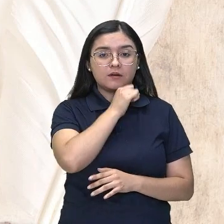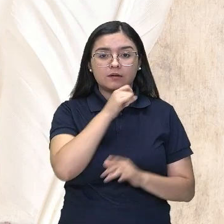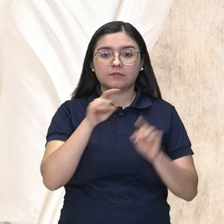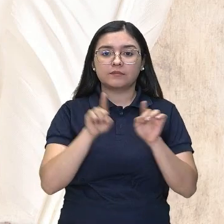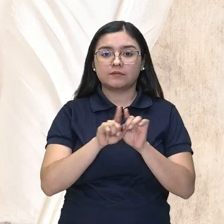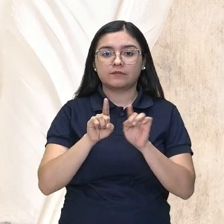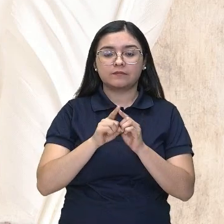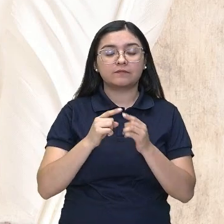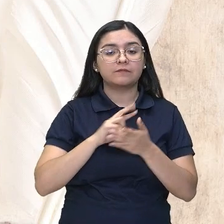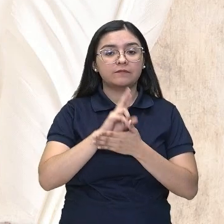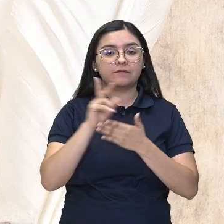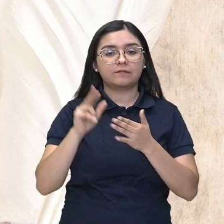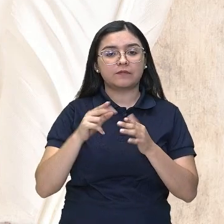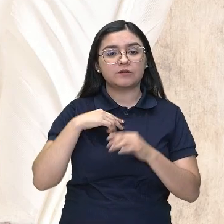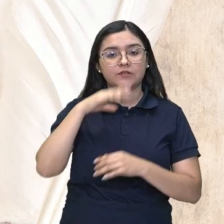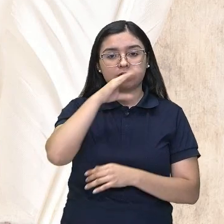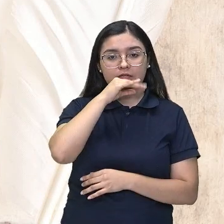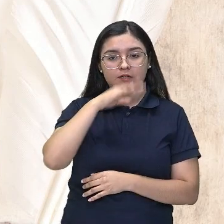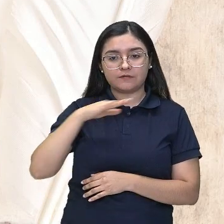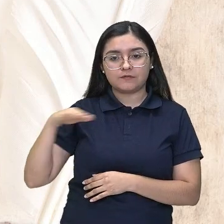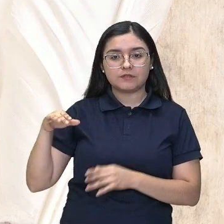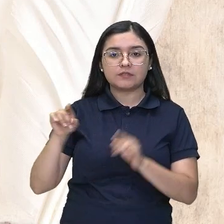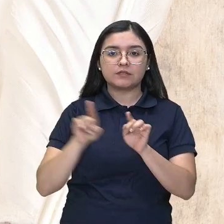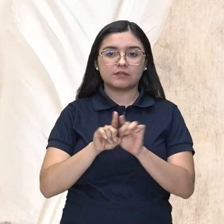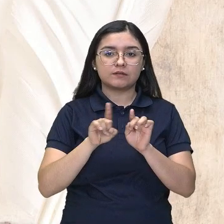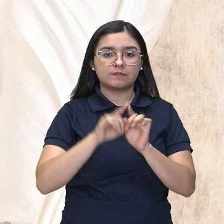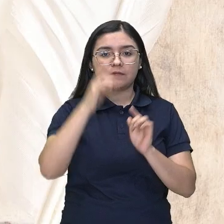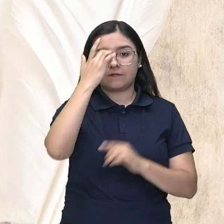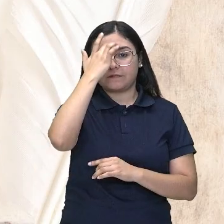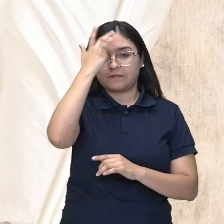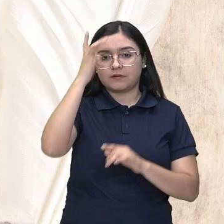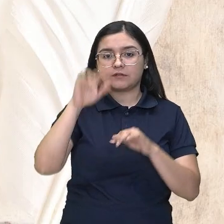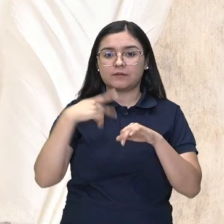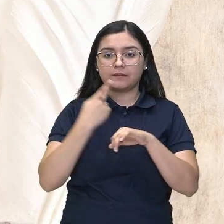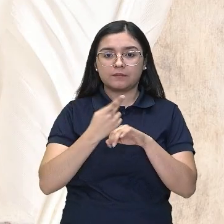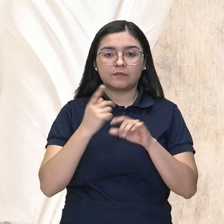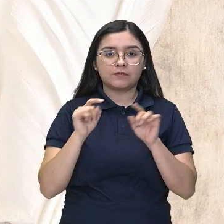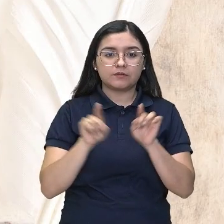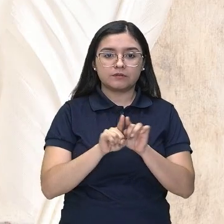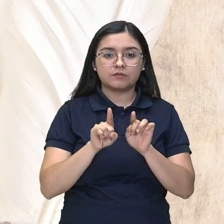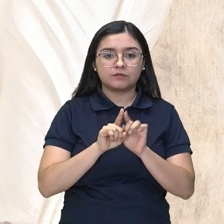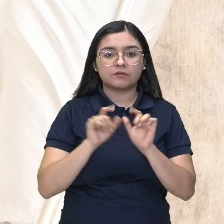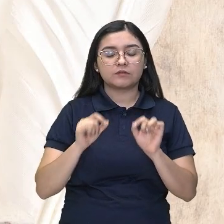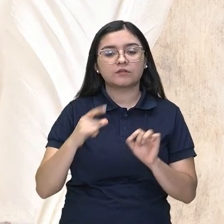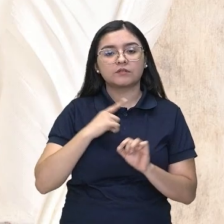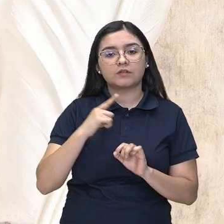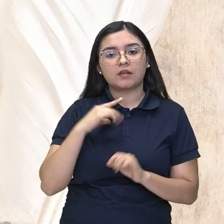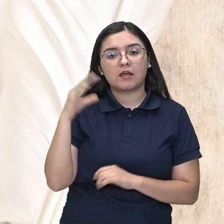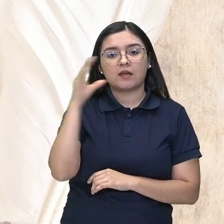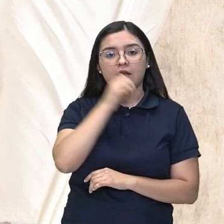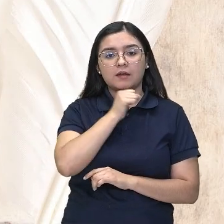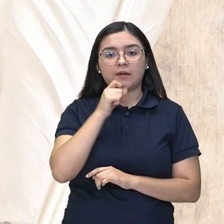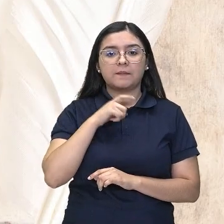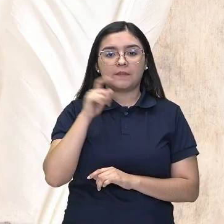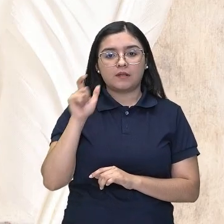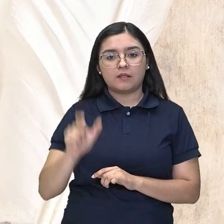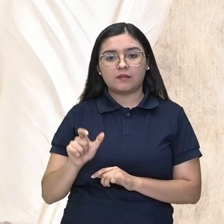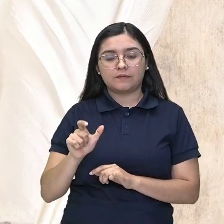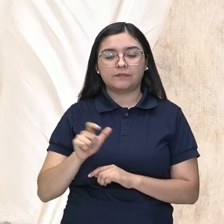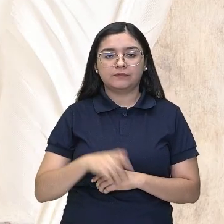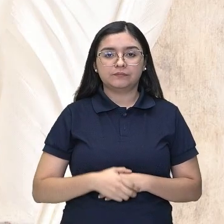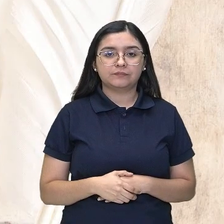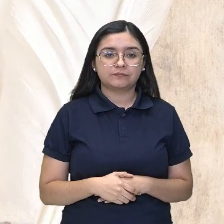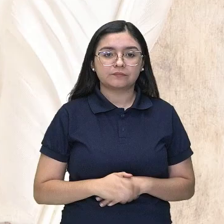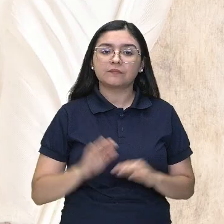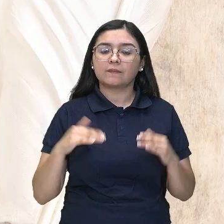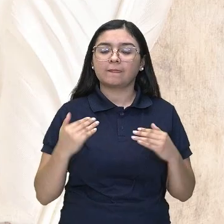na infância contraímos, e quão fáceis após os repelimos de ligeiras palavras agastadas.